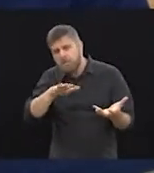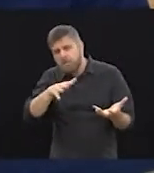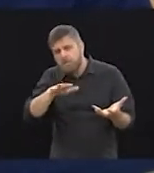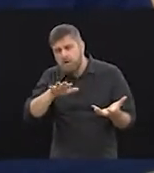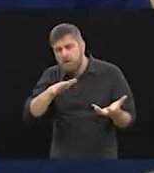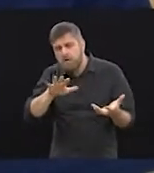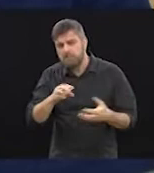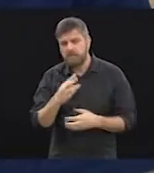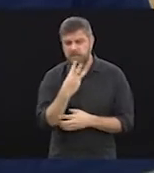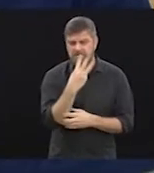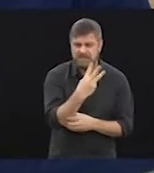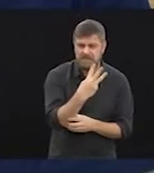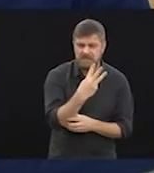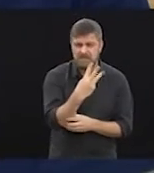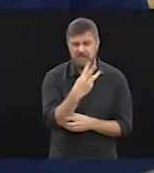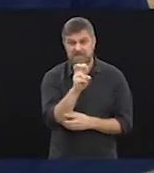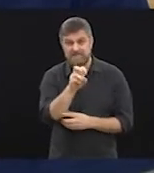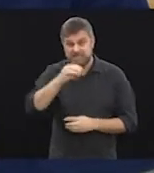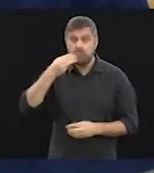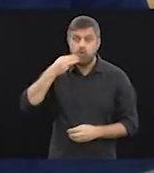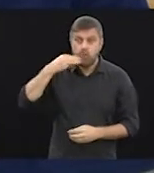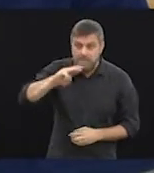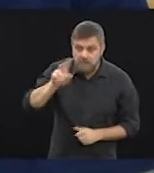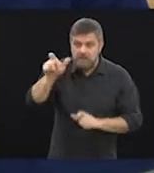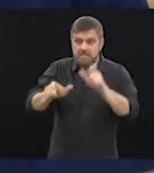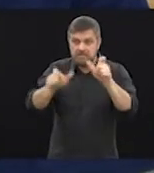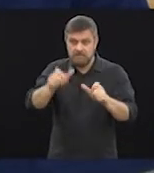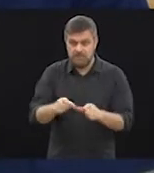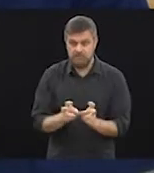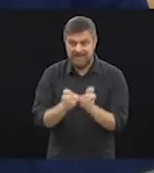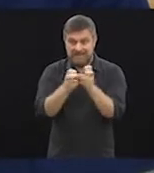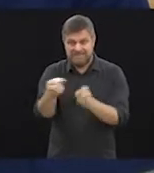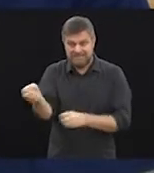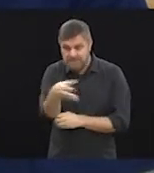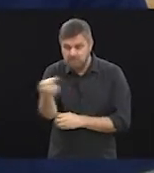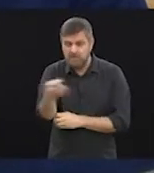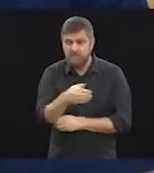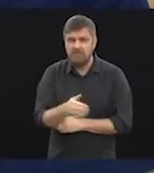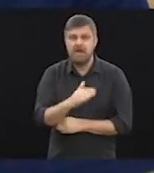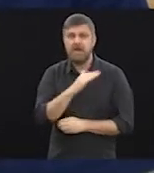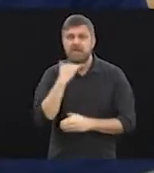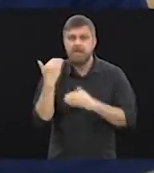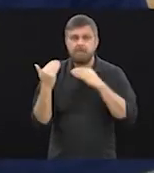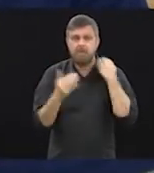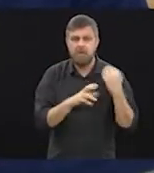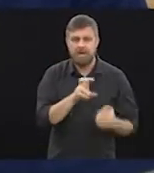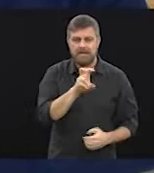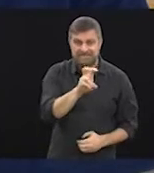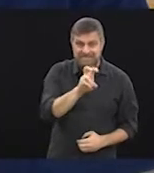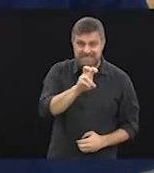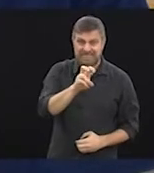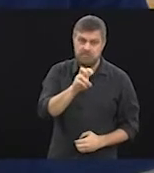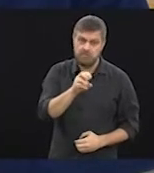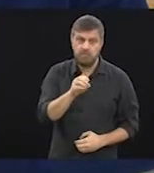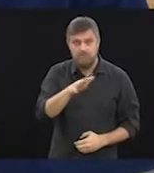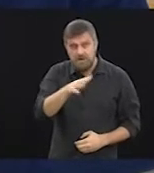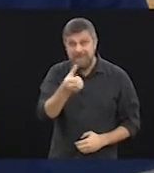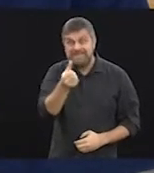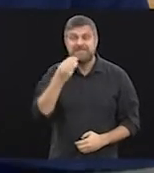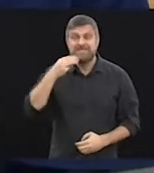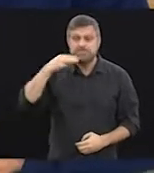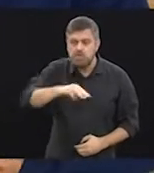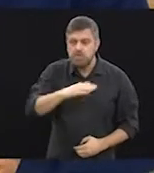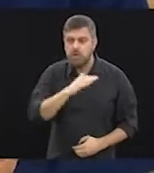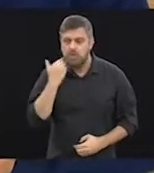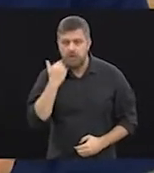menos 30 a 35 milhões de novos casos de câncer, com uma mortalidade da ordem de 5 a 6 milhões. Então,